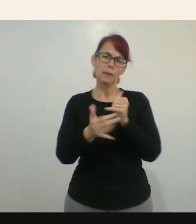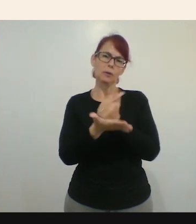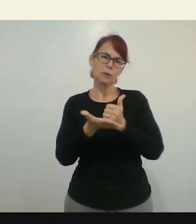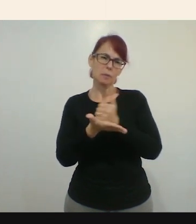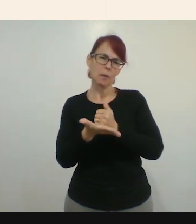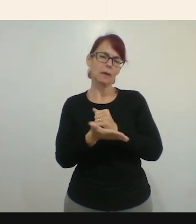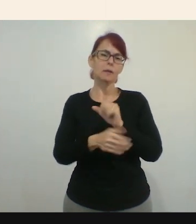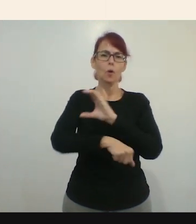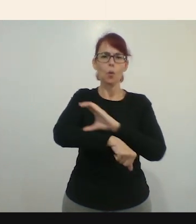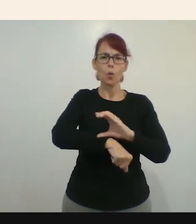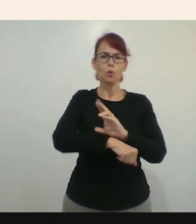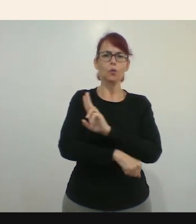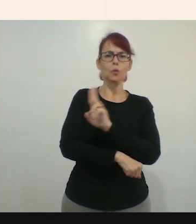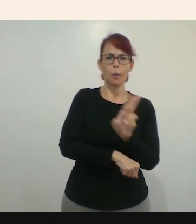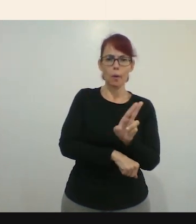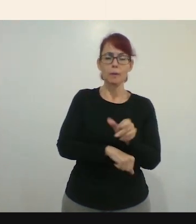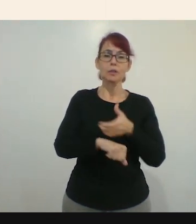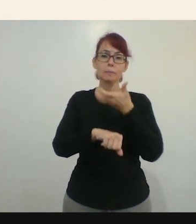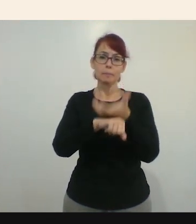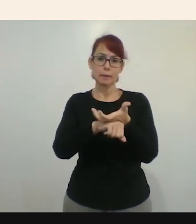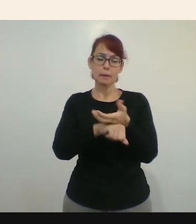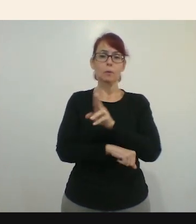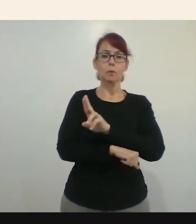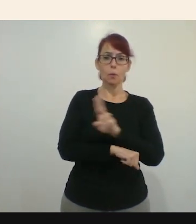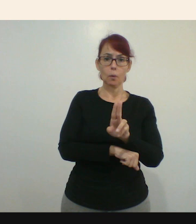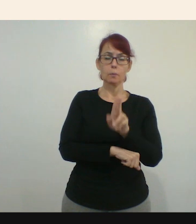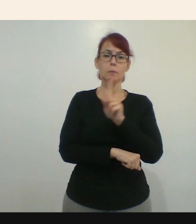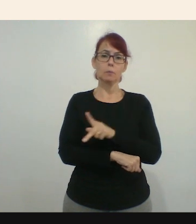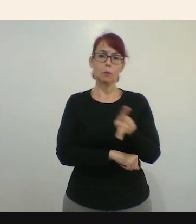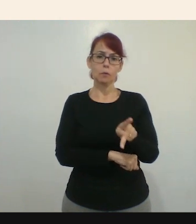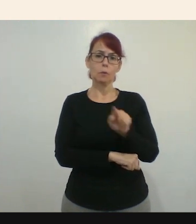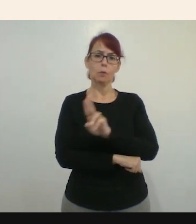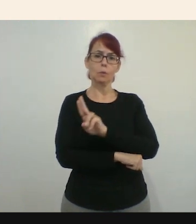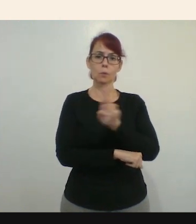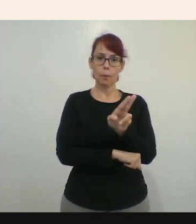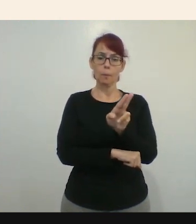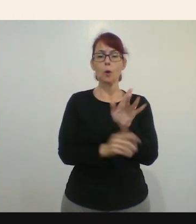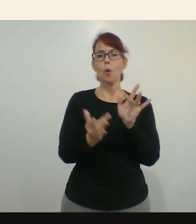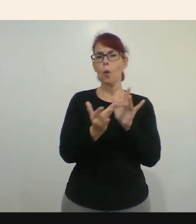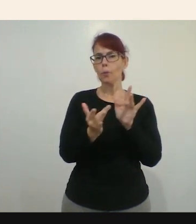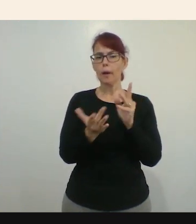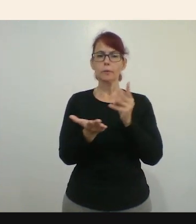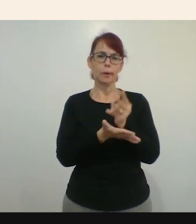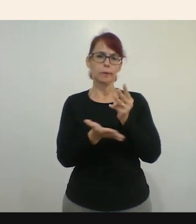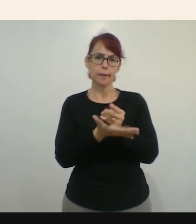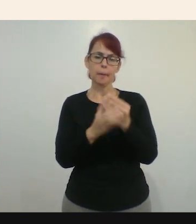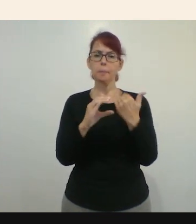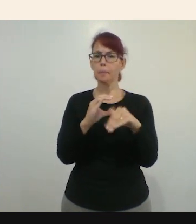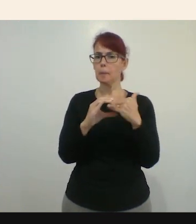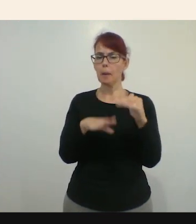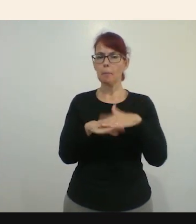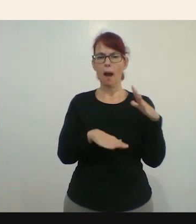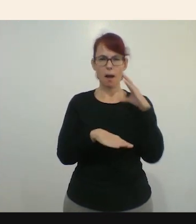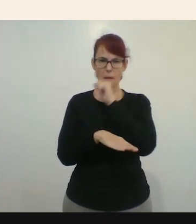bem básicas, né, o nome do curso, o nome da disciplina, o seu nome, né? O contato, que fica mais fácil, né?